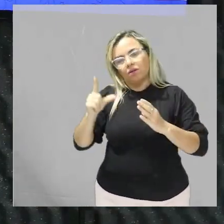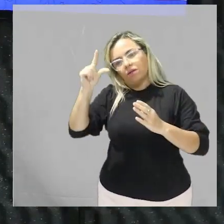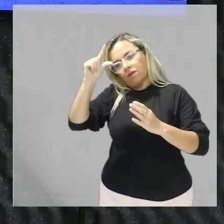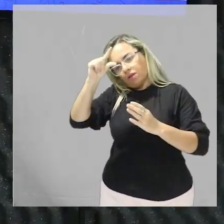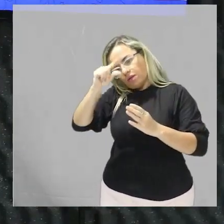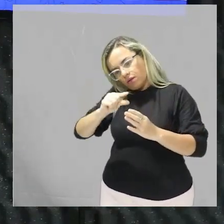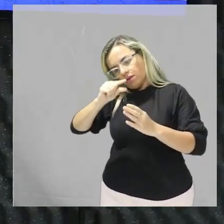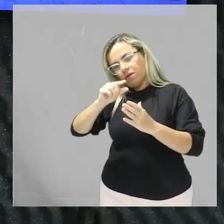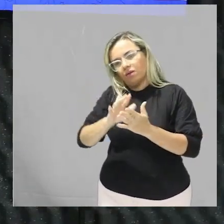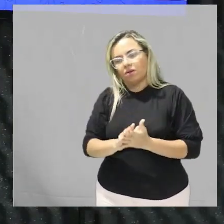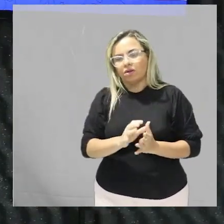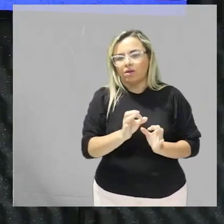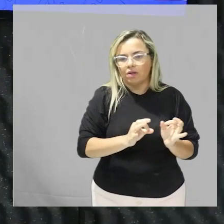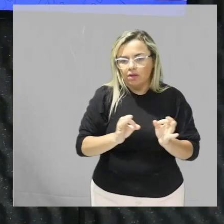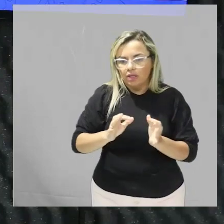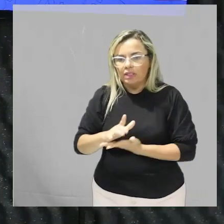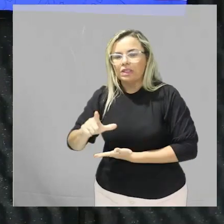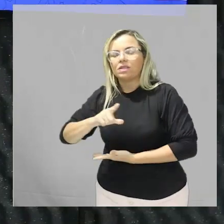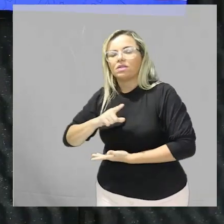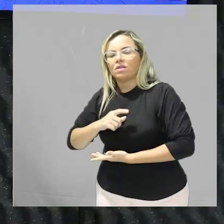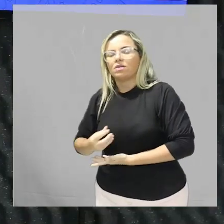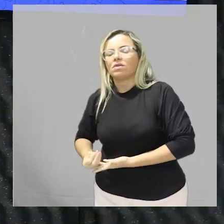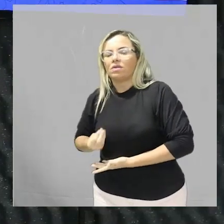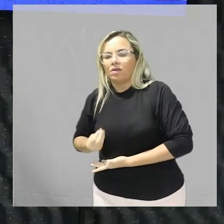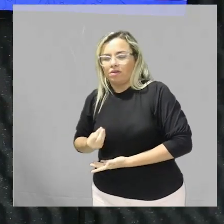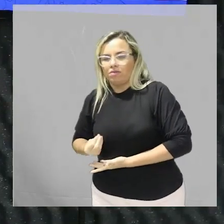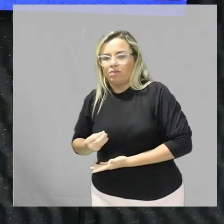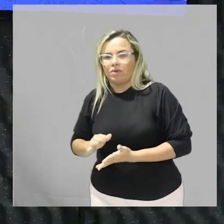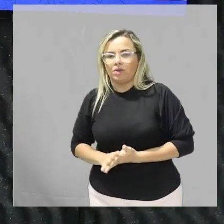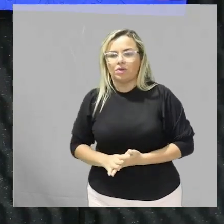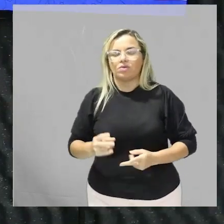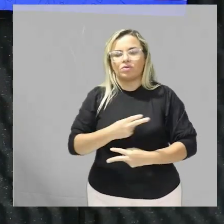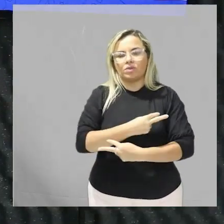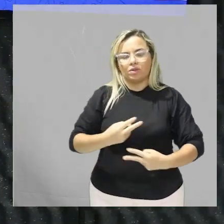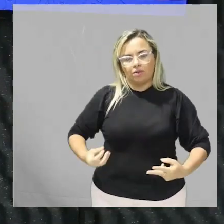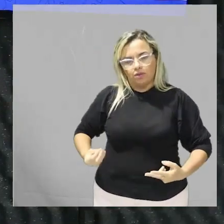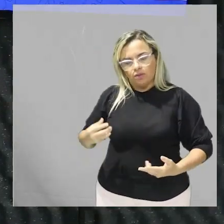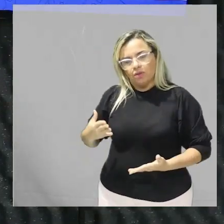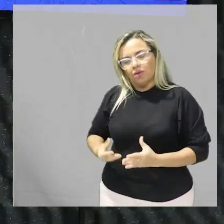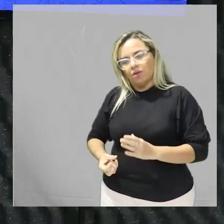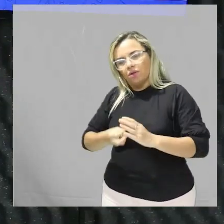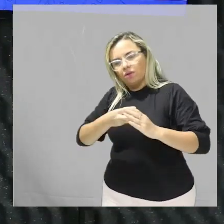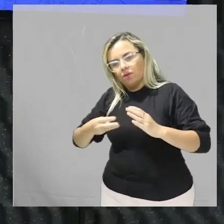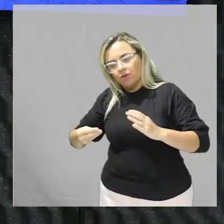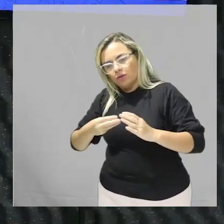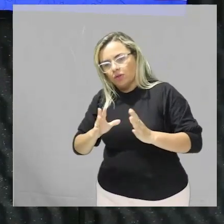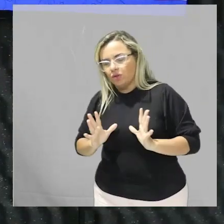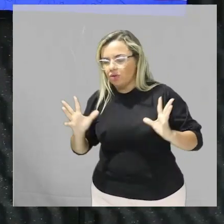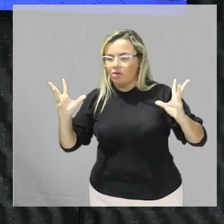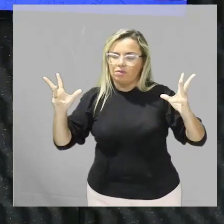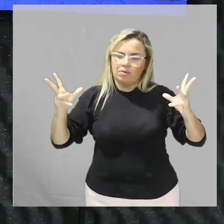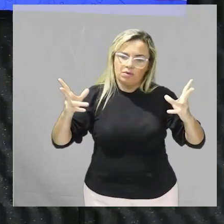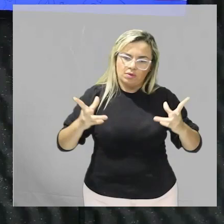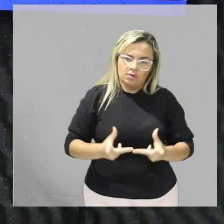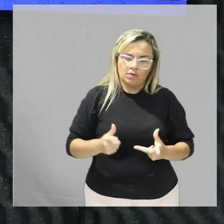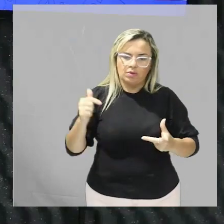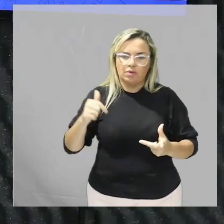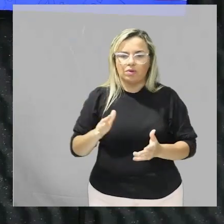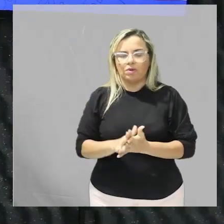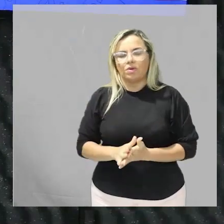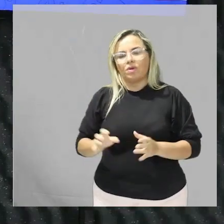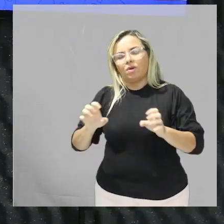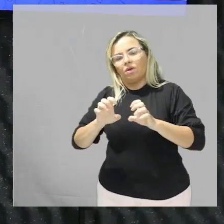de organização que ainda tem vida num ser vivo é a célula. Toda célula é formada por